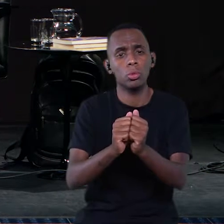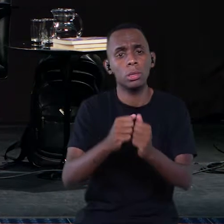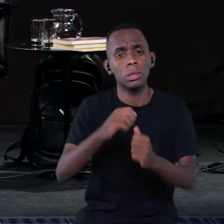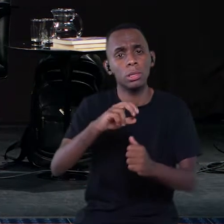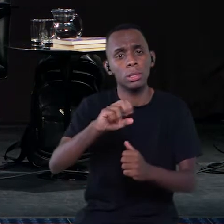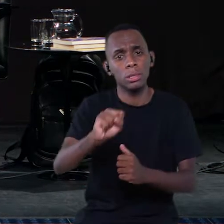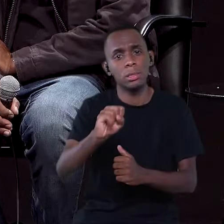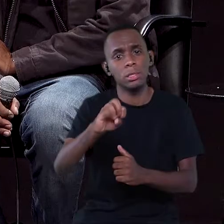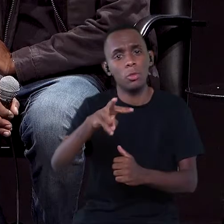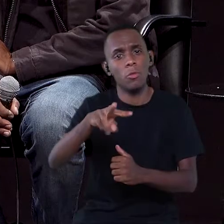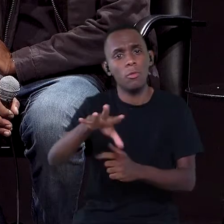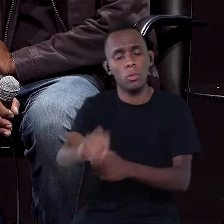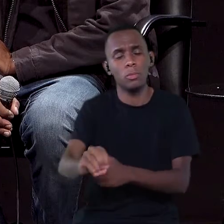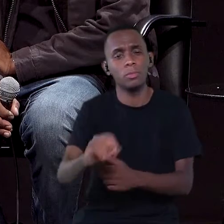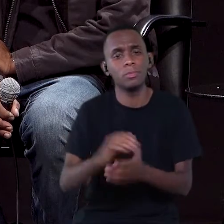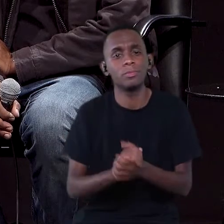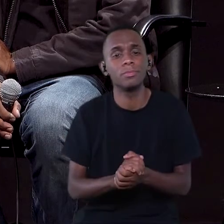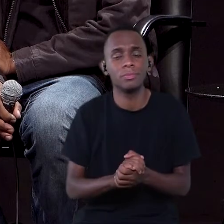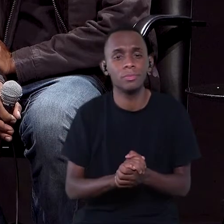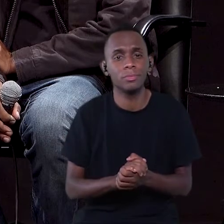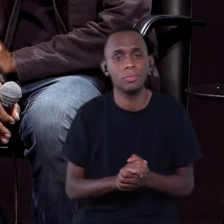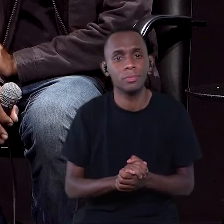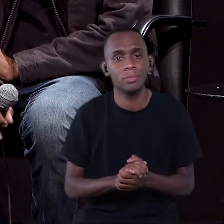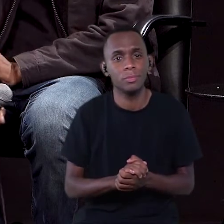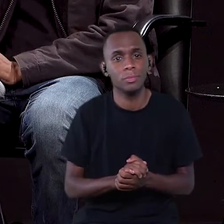Almeida. É isso que temos para esse ano.